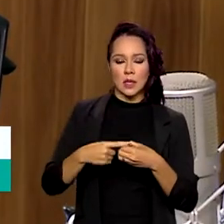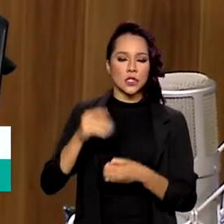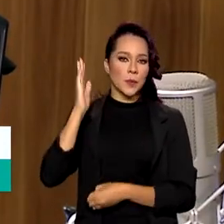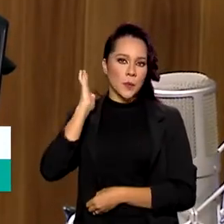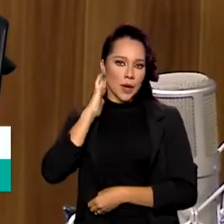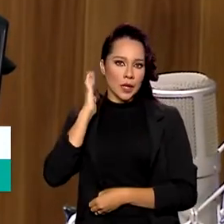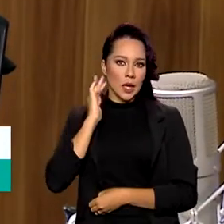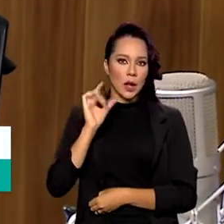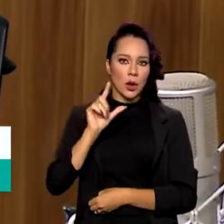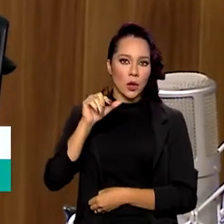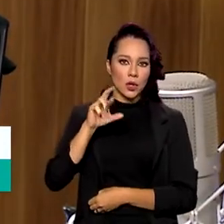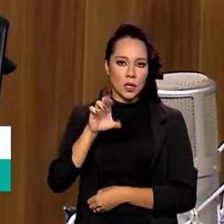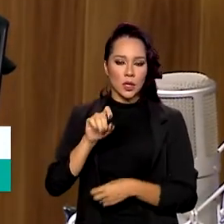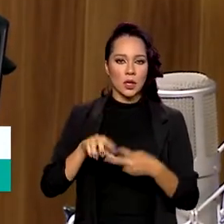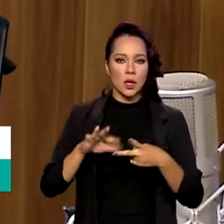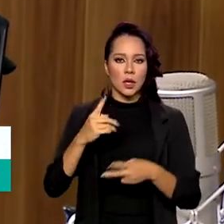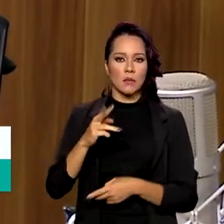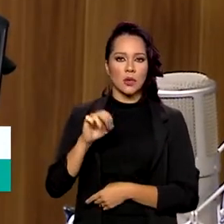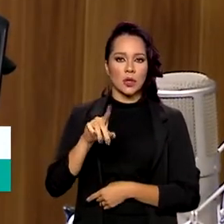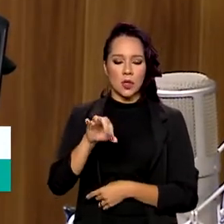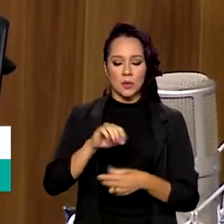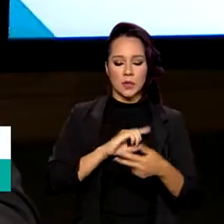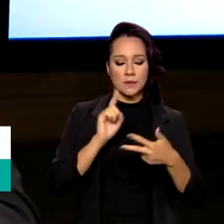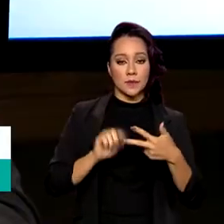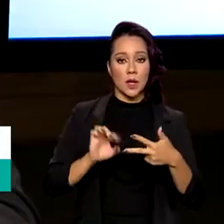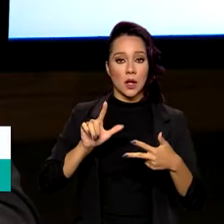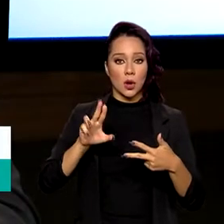de Londrina e Prudentópolis